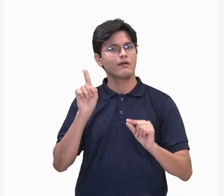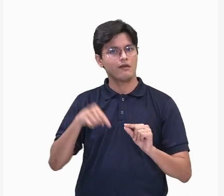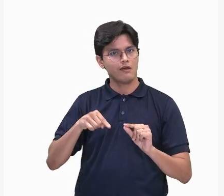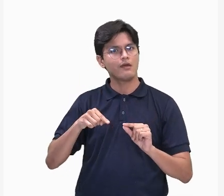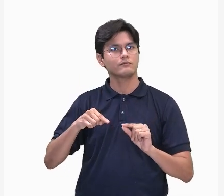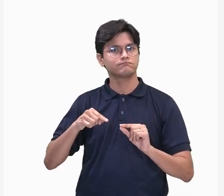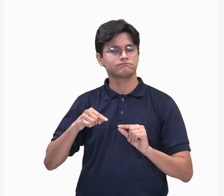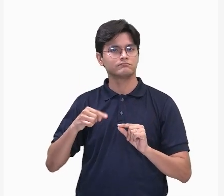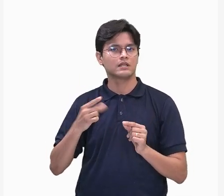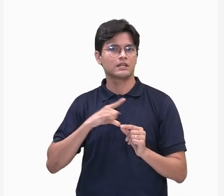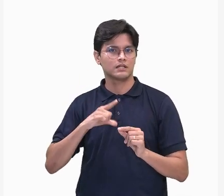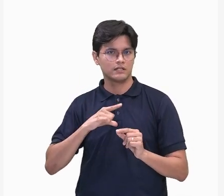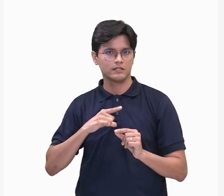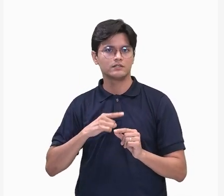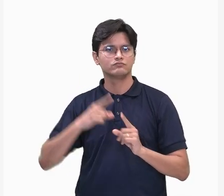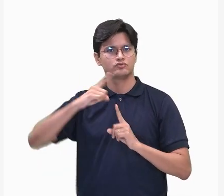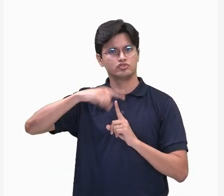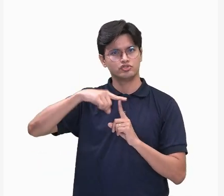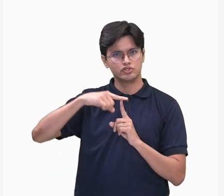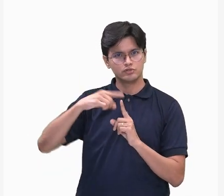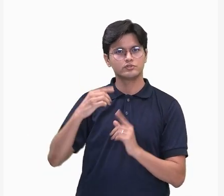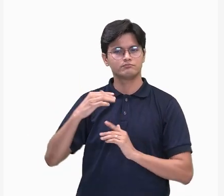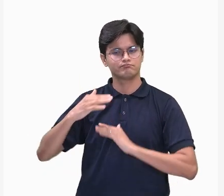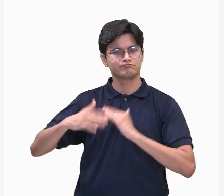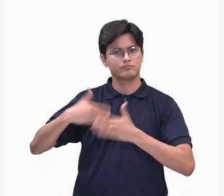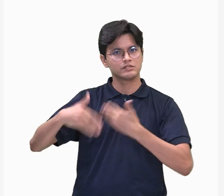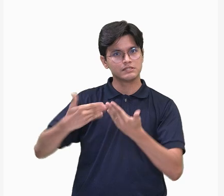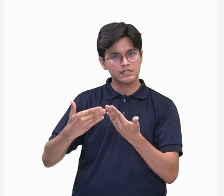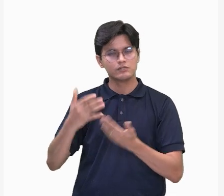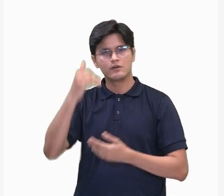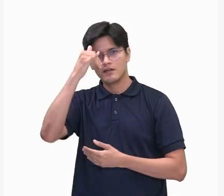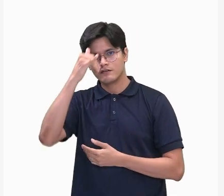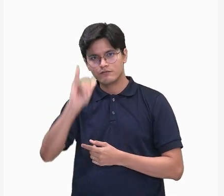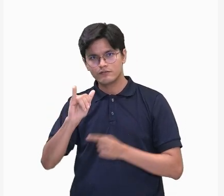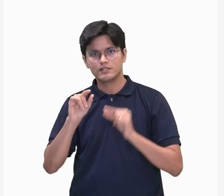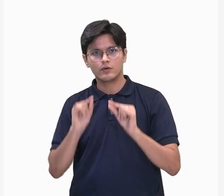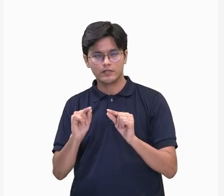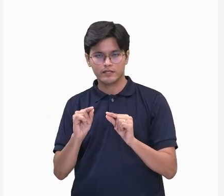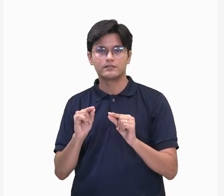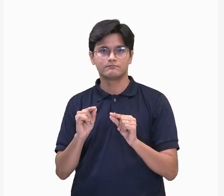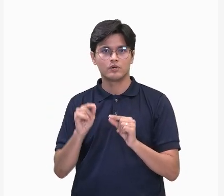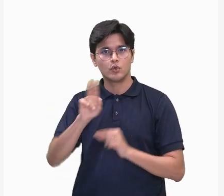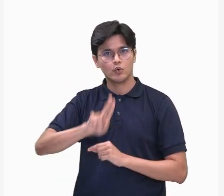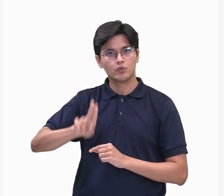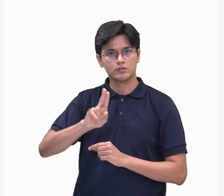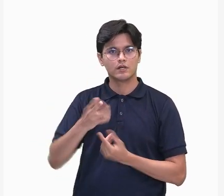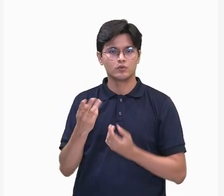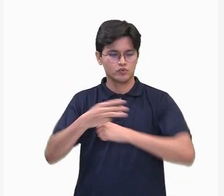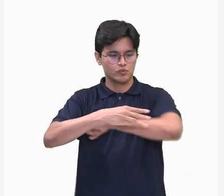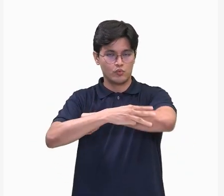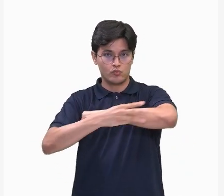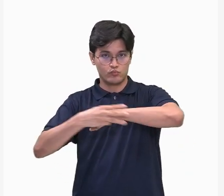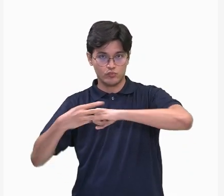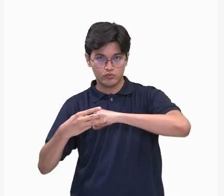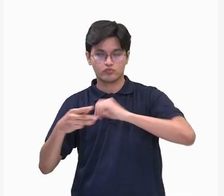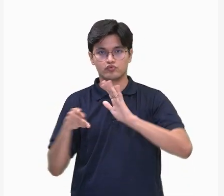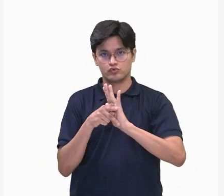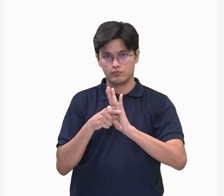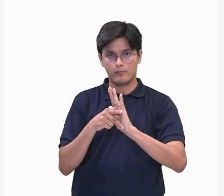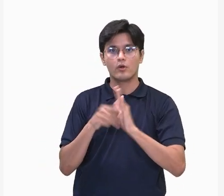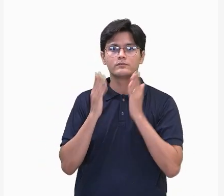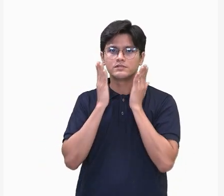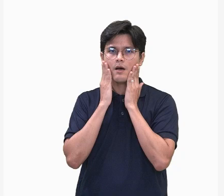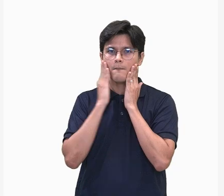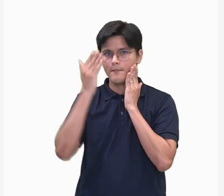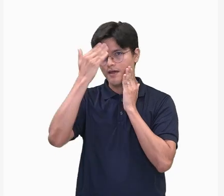procedimento, né, que é realizado, onde ele vai paralisar ali alguns músculos faciais, né, onde ele vai evitar